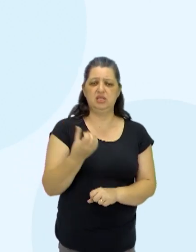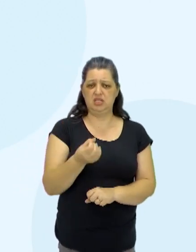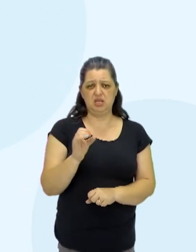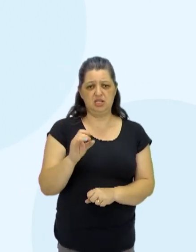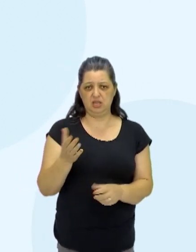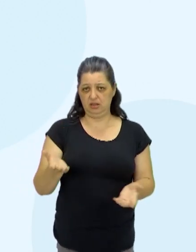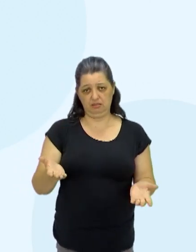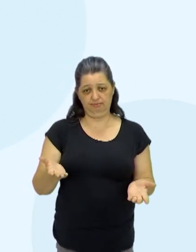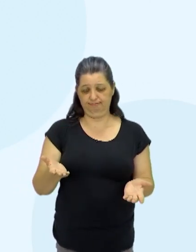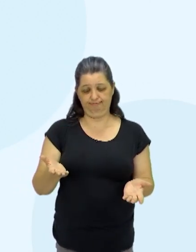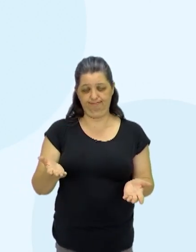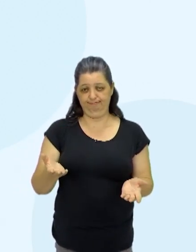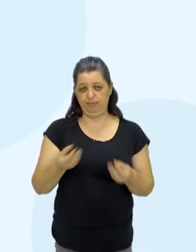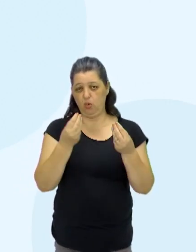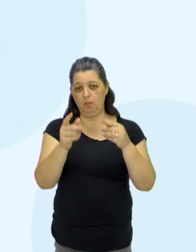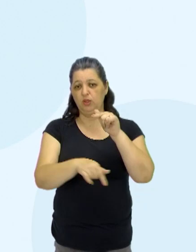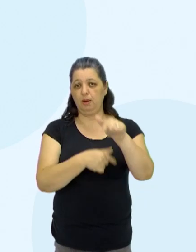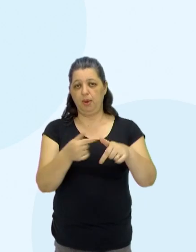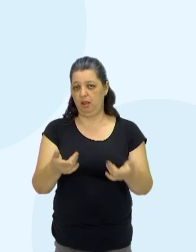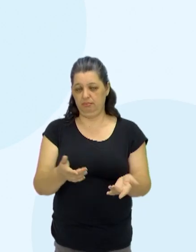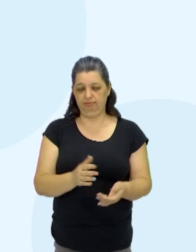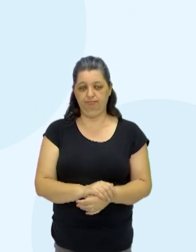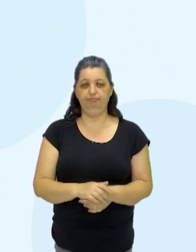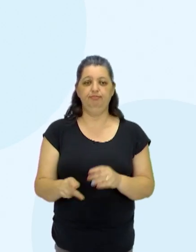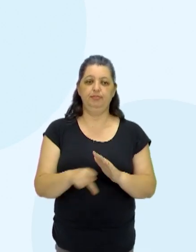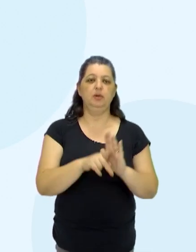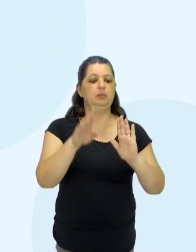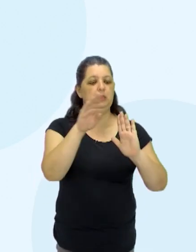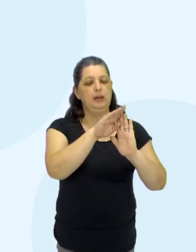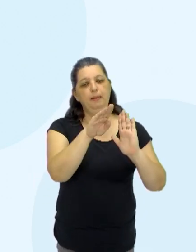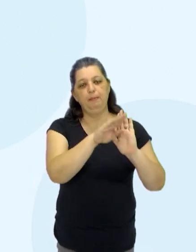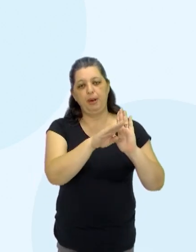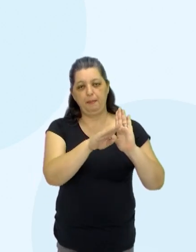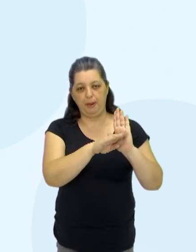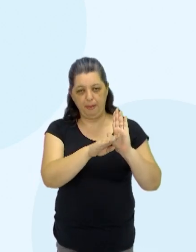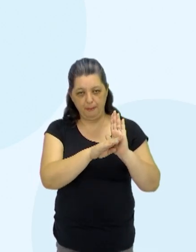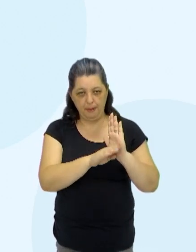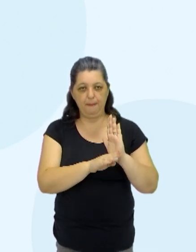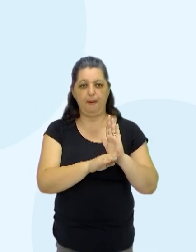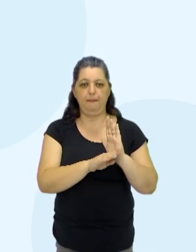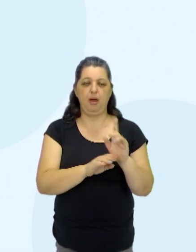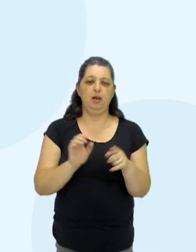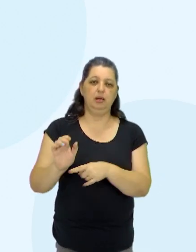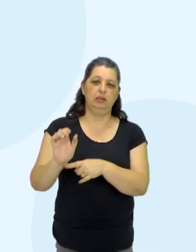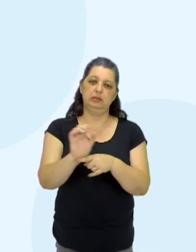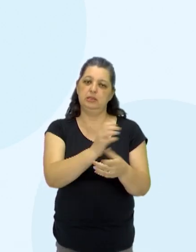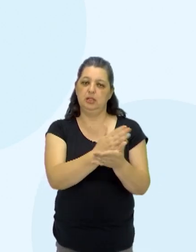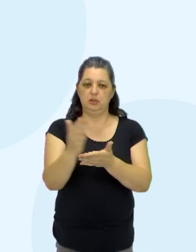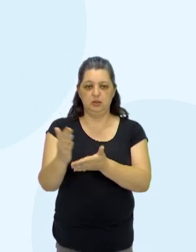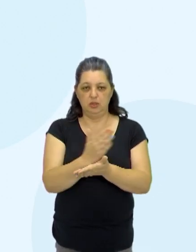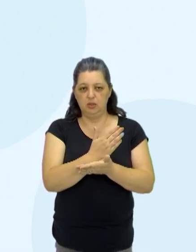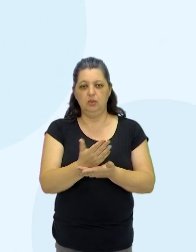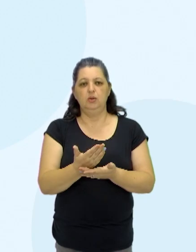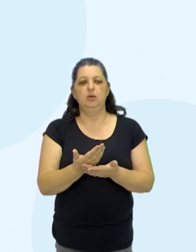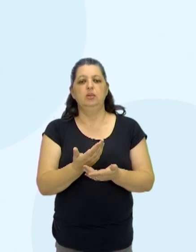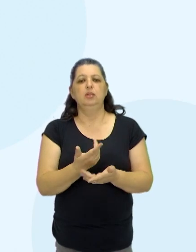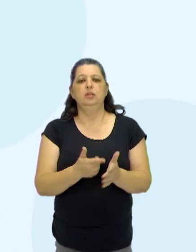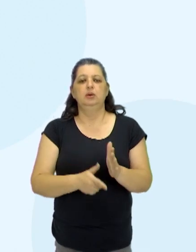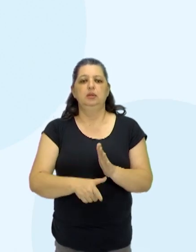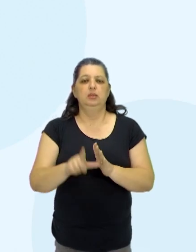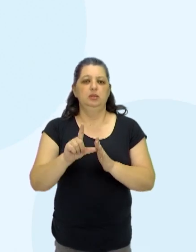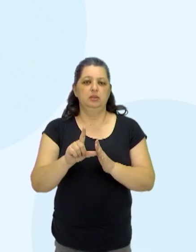Pois é. Você cria um clima de anarquia, alguns estados antecipam a abolição, a